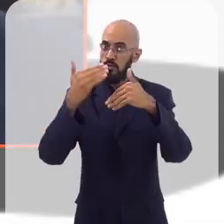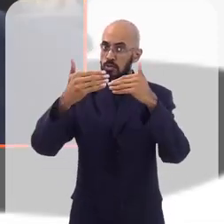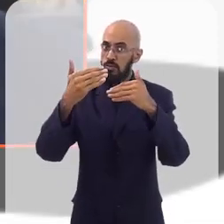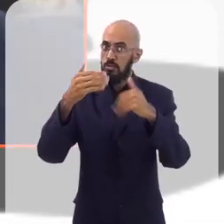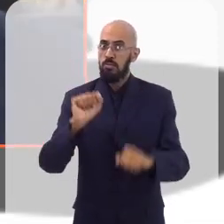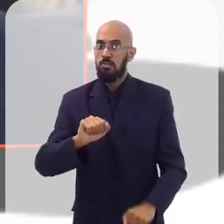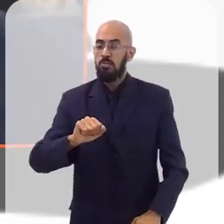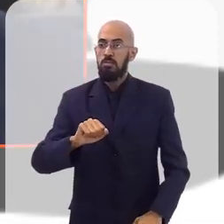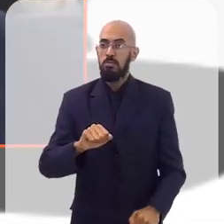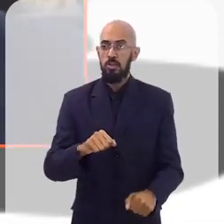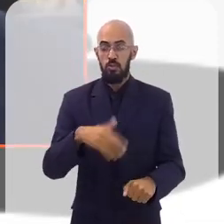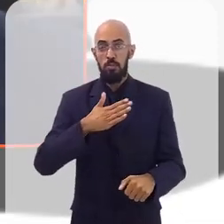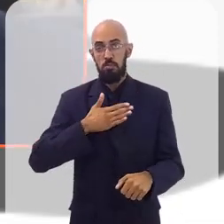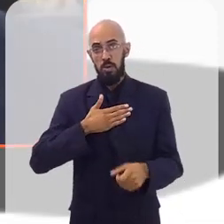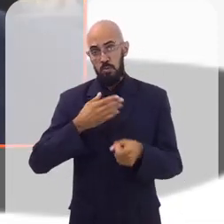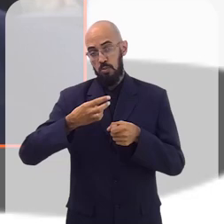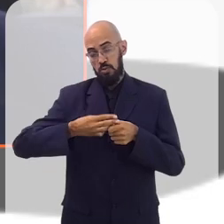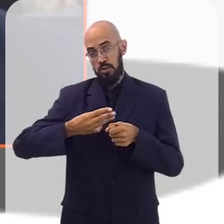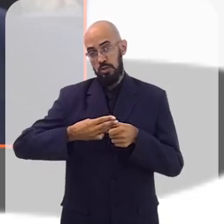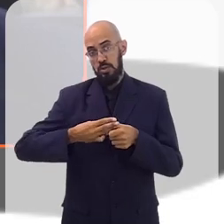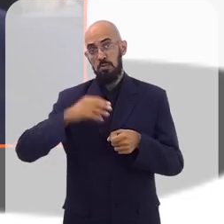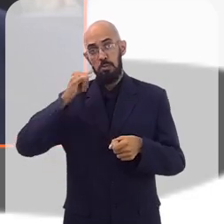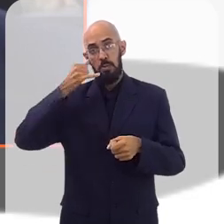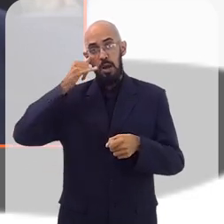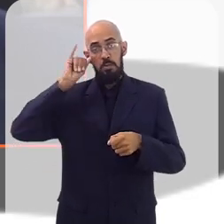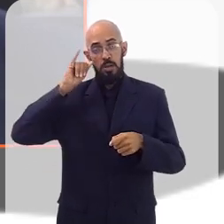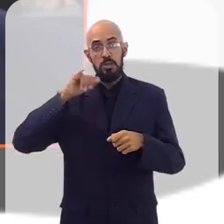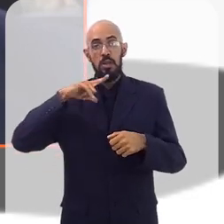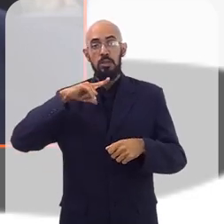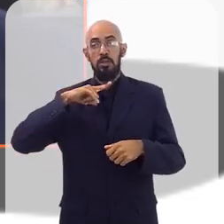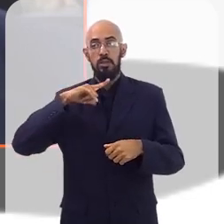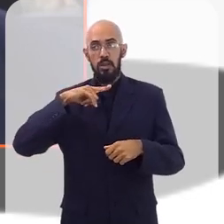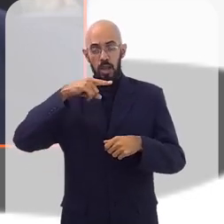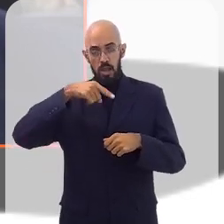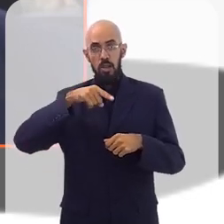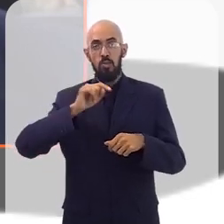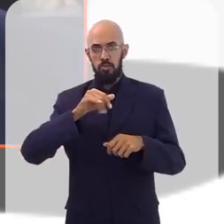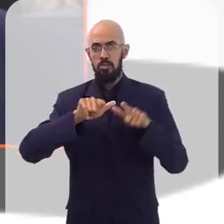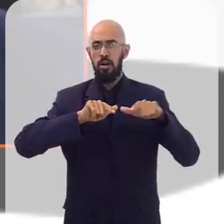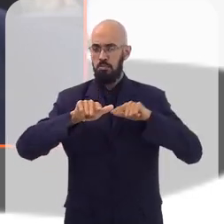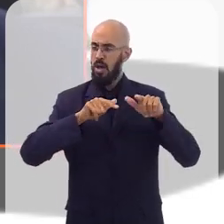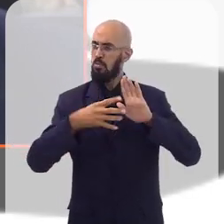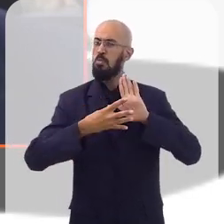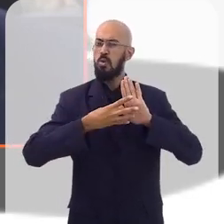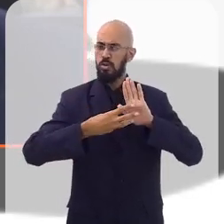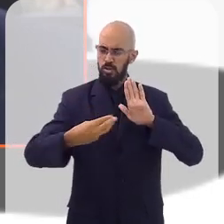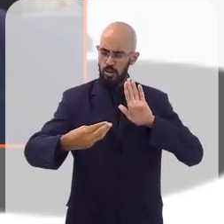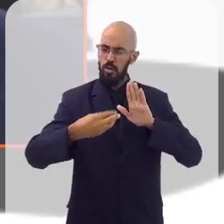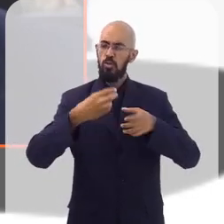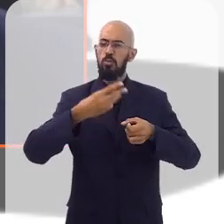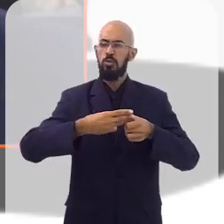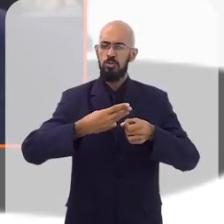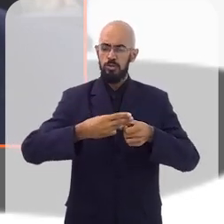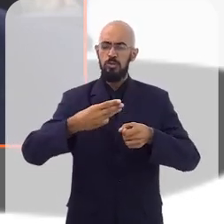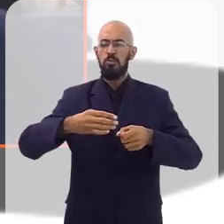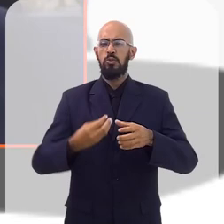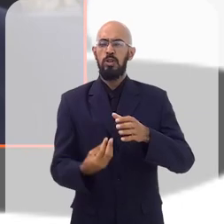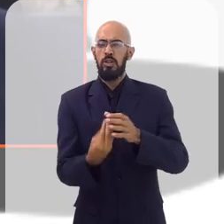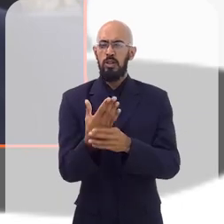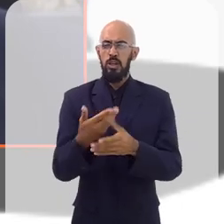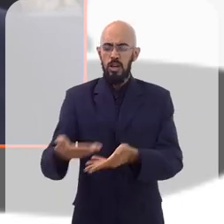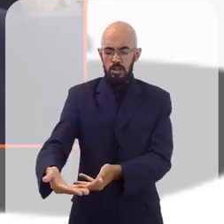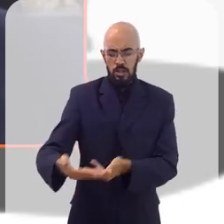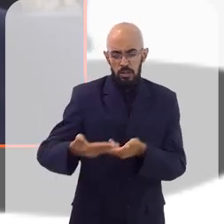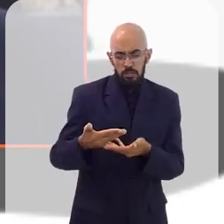a gente valorizar nesse existe tudo era essas entidades que desenvolvem esse trabalho do meu município em Barra